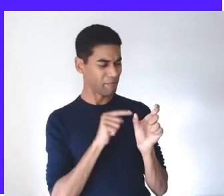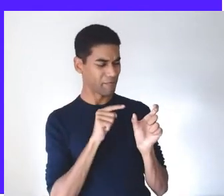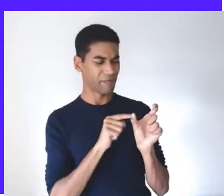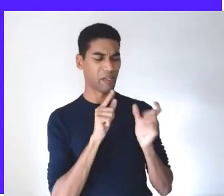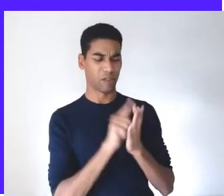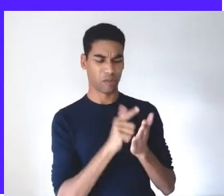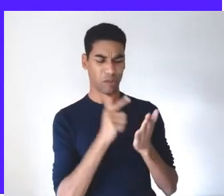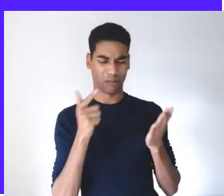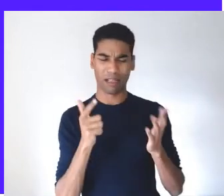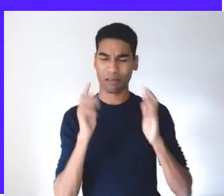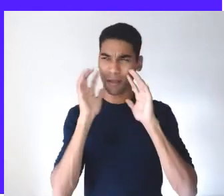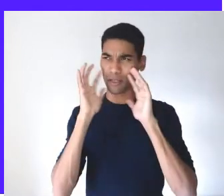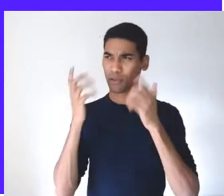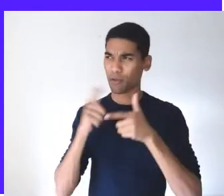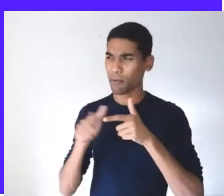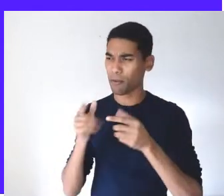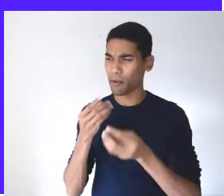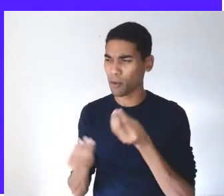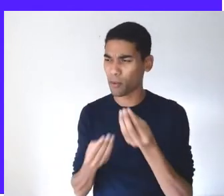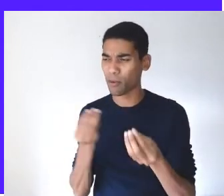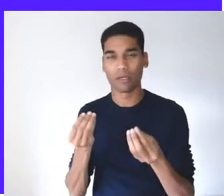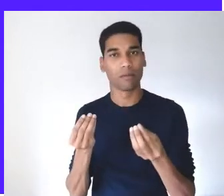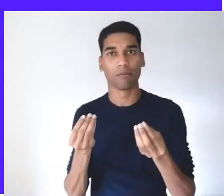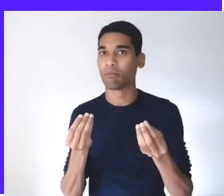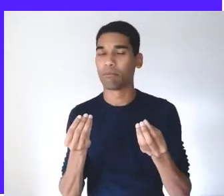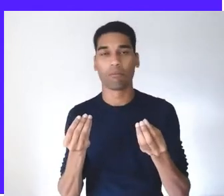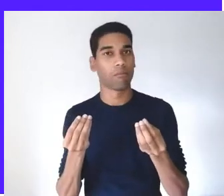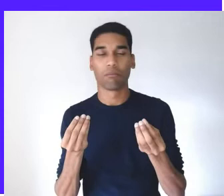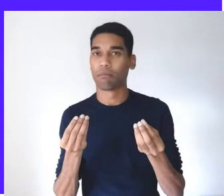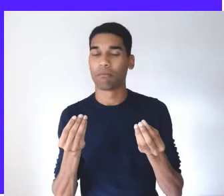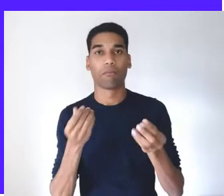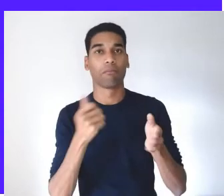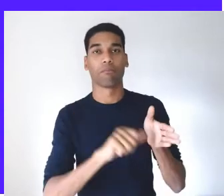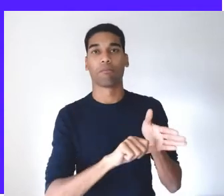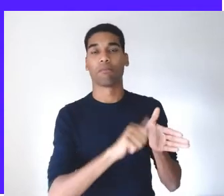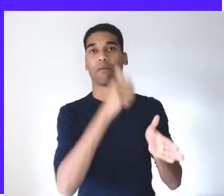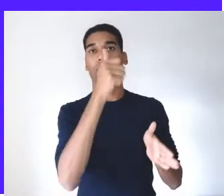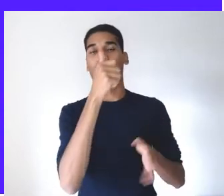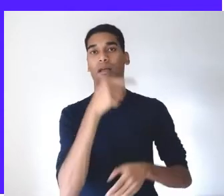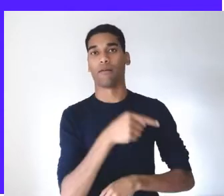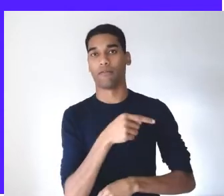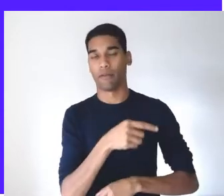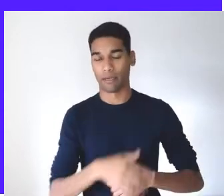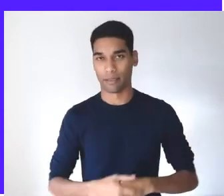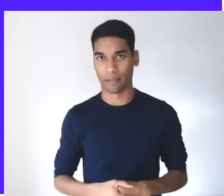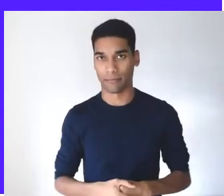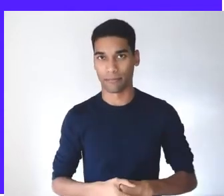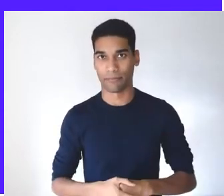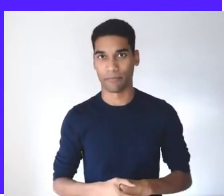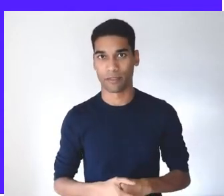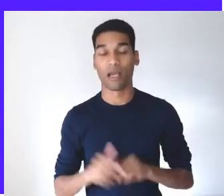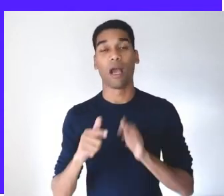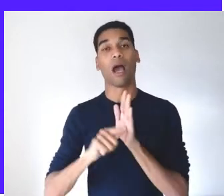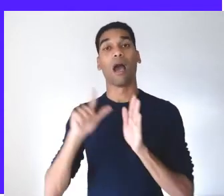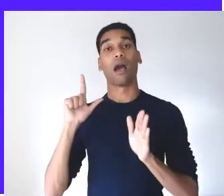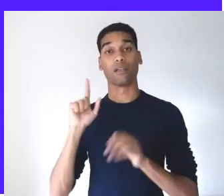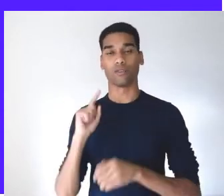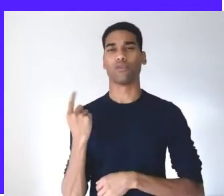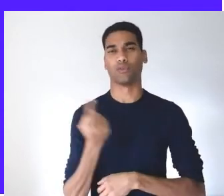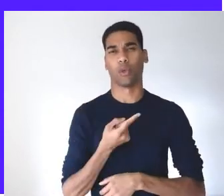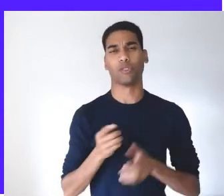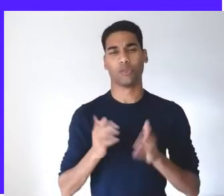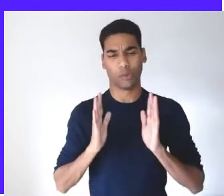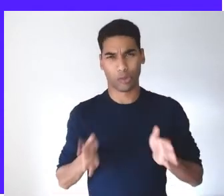um pouco disso. Uma questão que a gente, vários de nós, acho que já nos preocupávamos, mas realmente